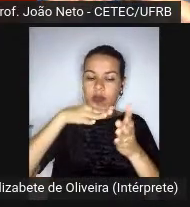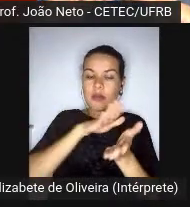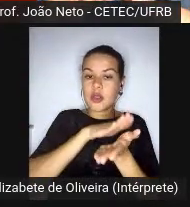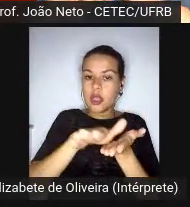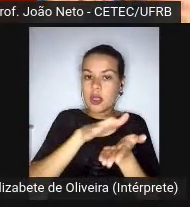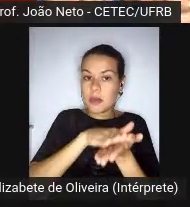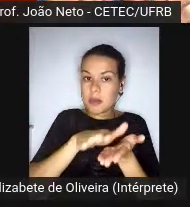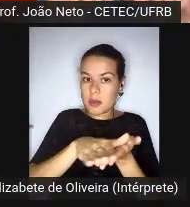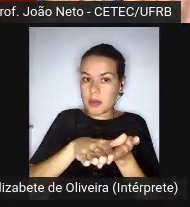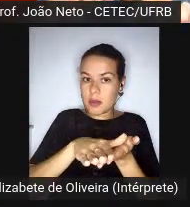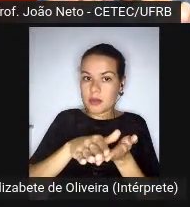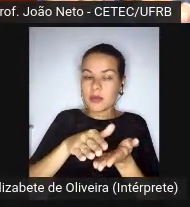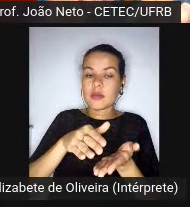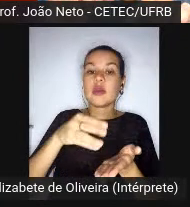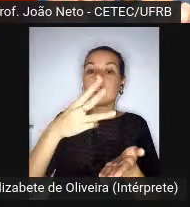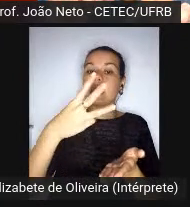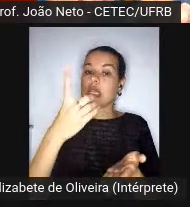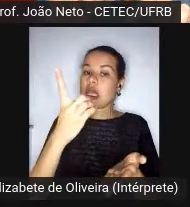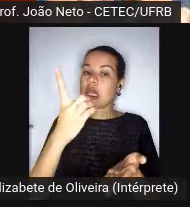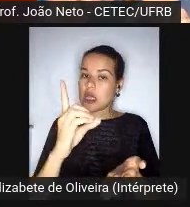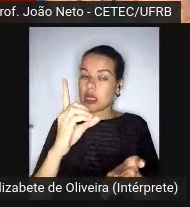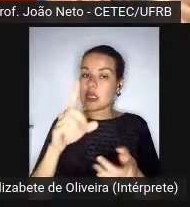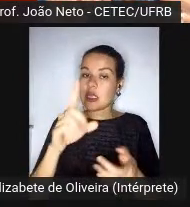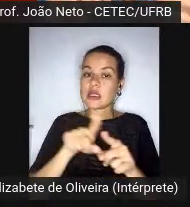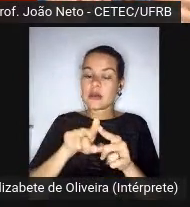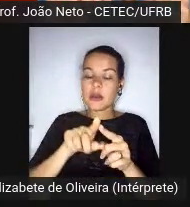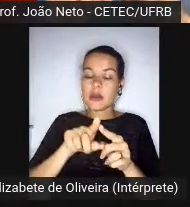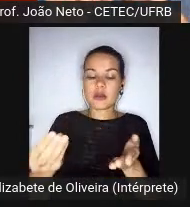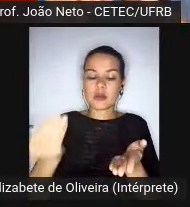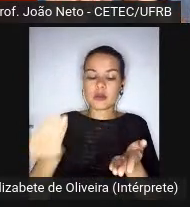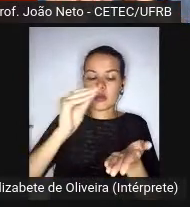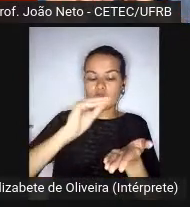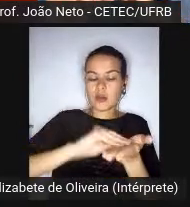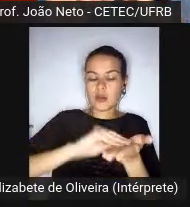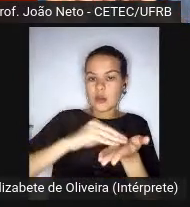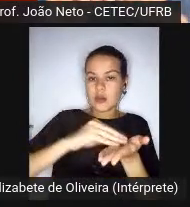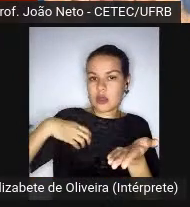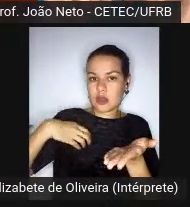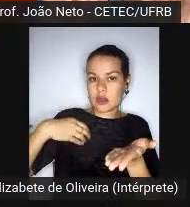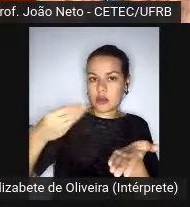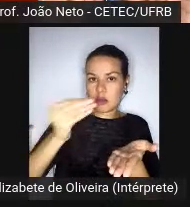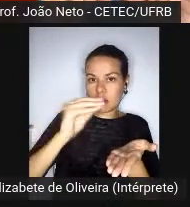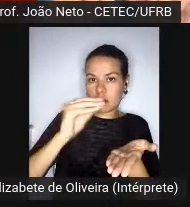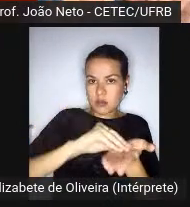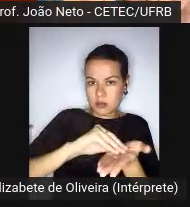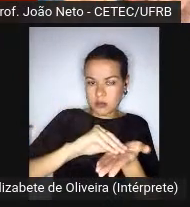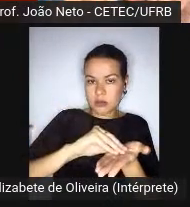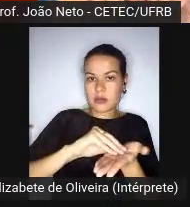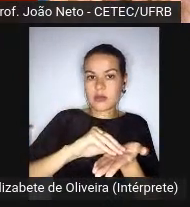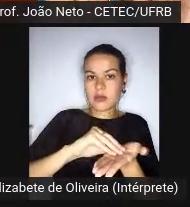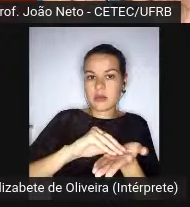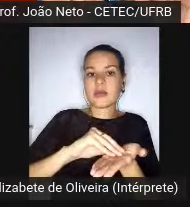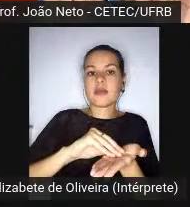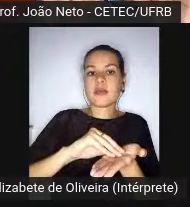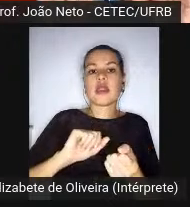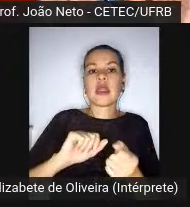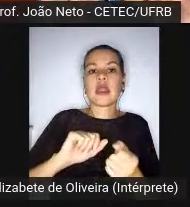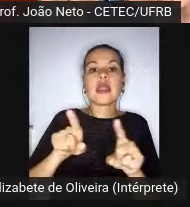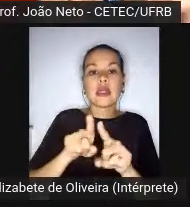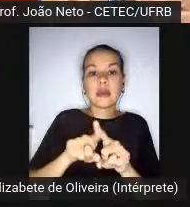adicionar alguns sensores a esses positivos e a gente deseja desculpa a gente deseja